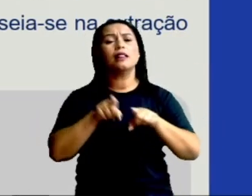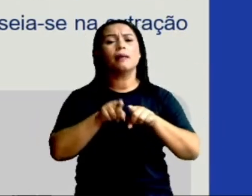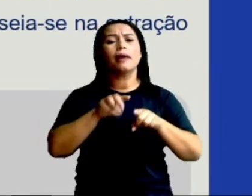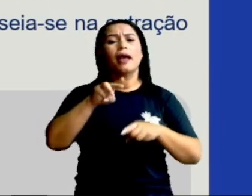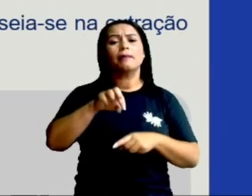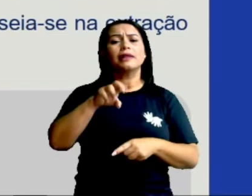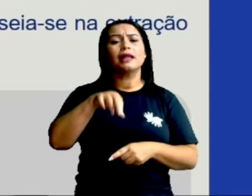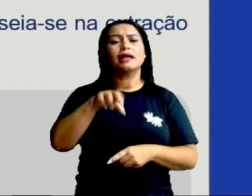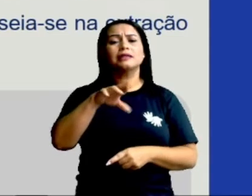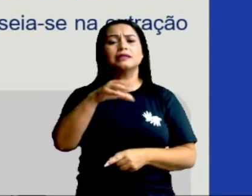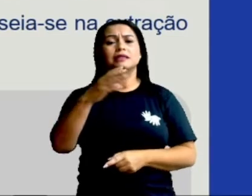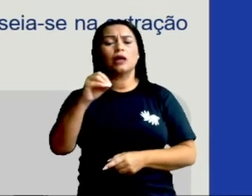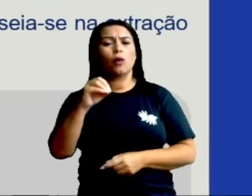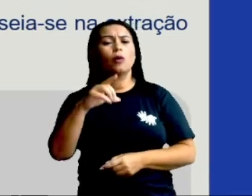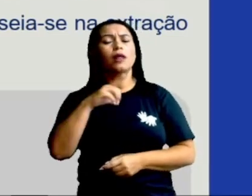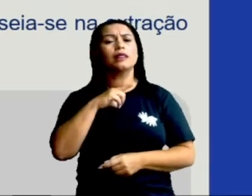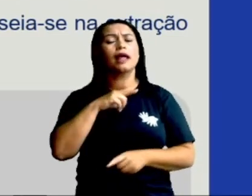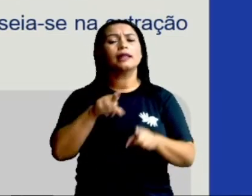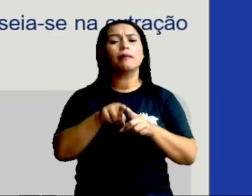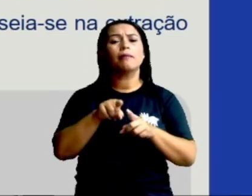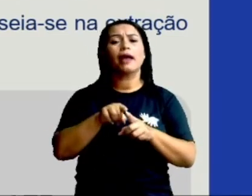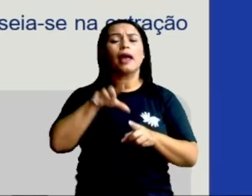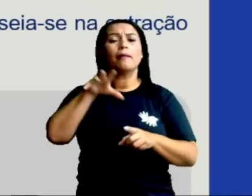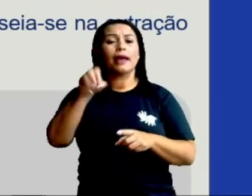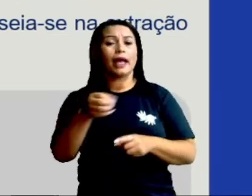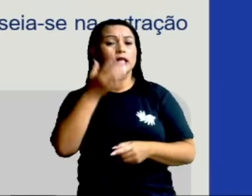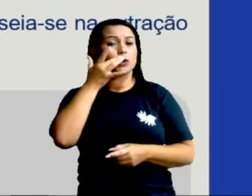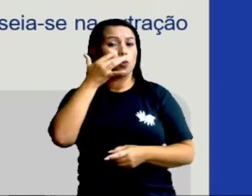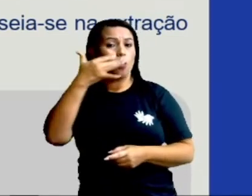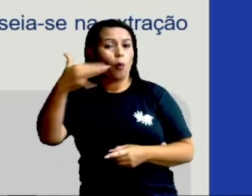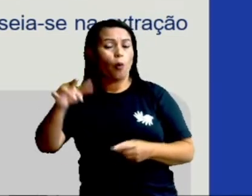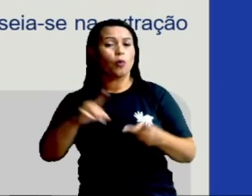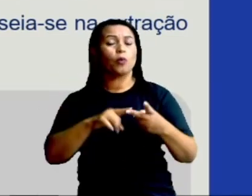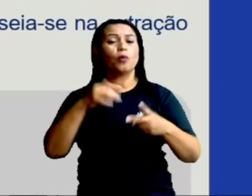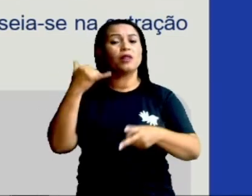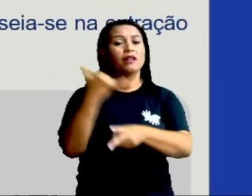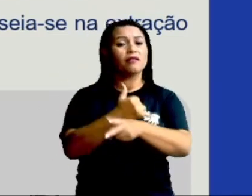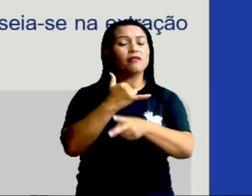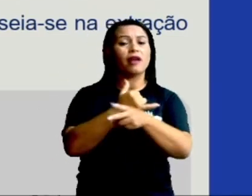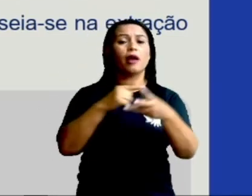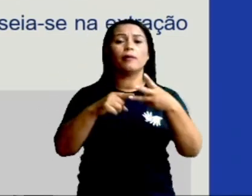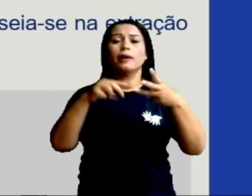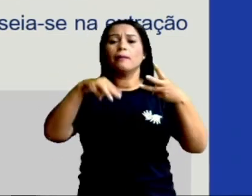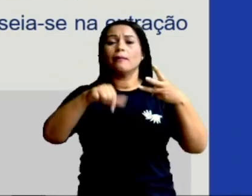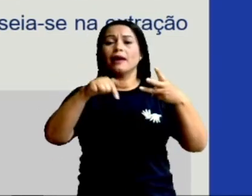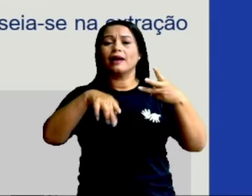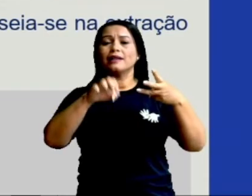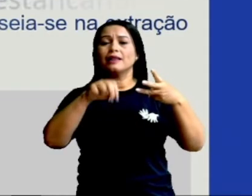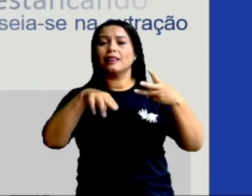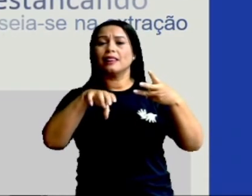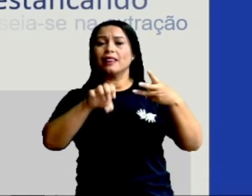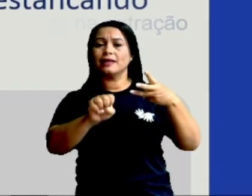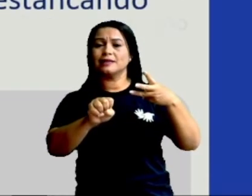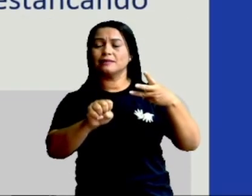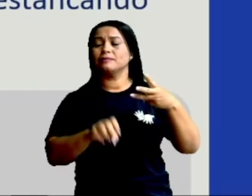mineração se baseia na extração de ouro minério de ferro e de manganês